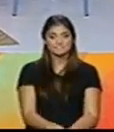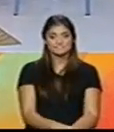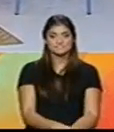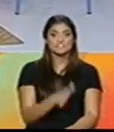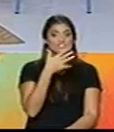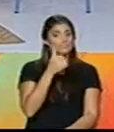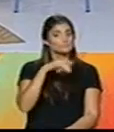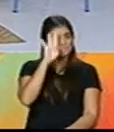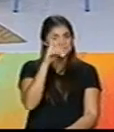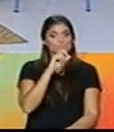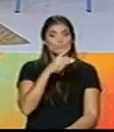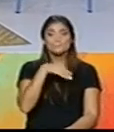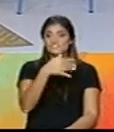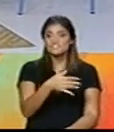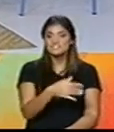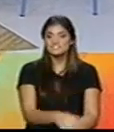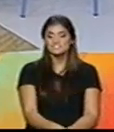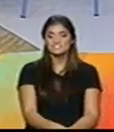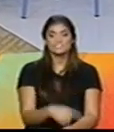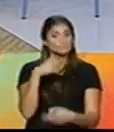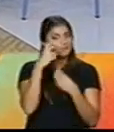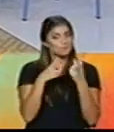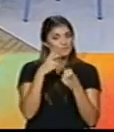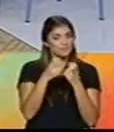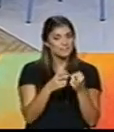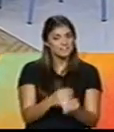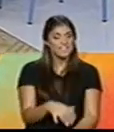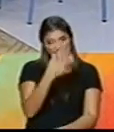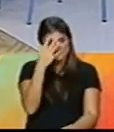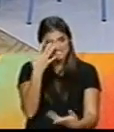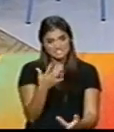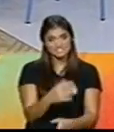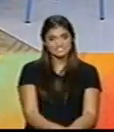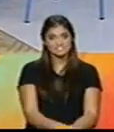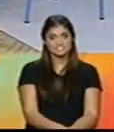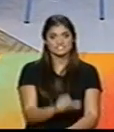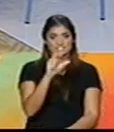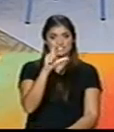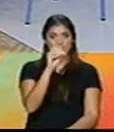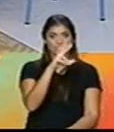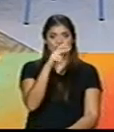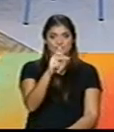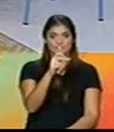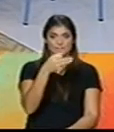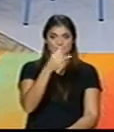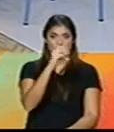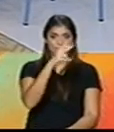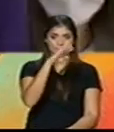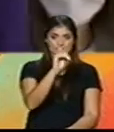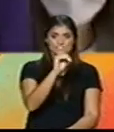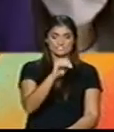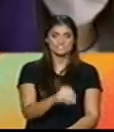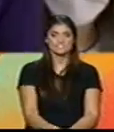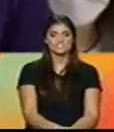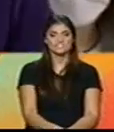Arujo, tu sabes, podes dizer. Quem? Não sei, estou à procura. Oh, Sónia, é fácil. É Glória Pires. Ai, a Glorinha